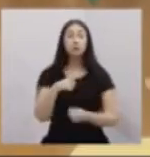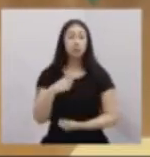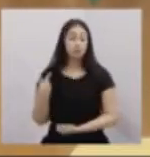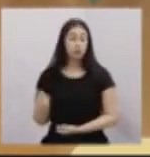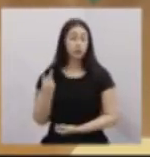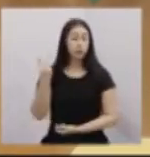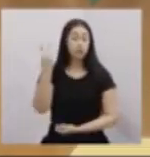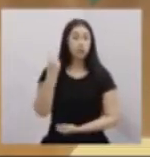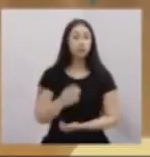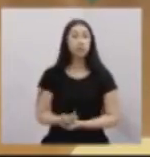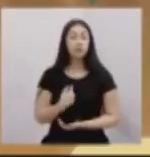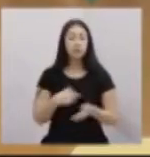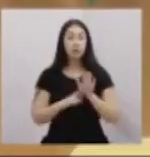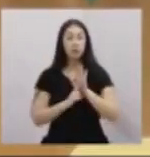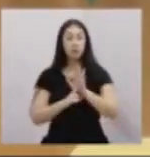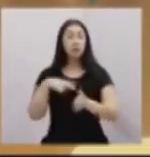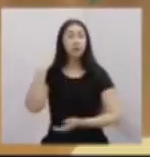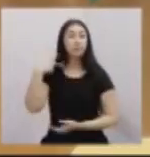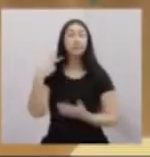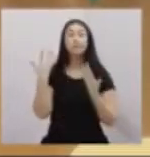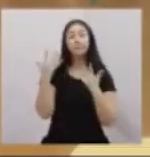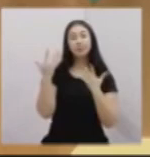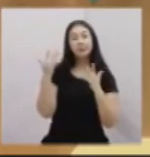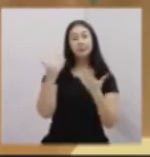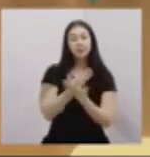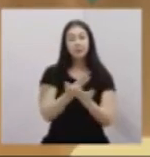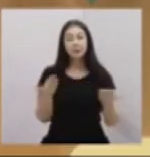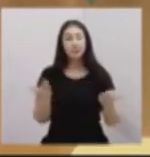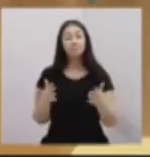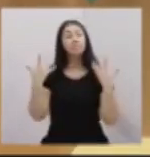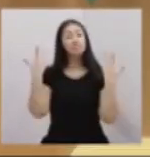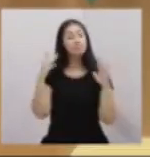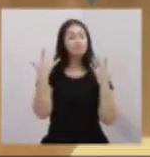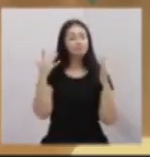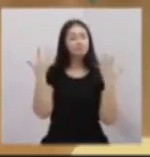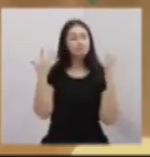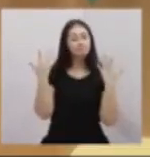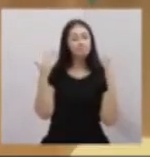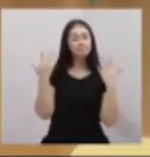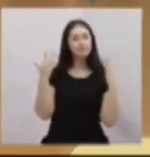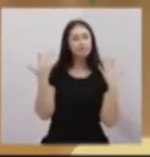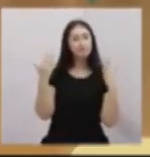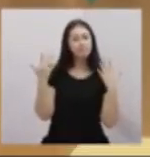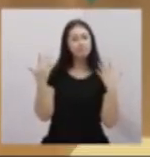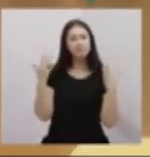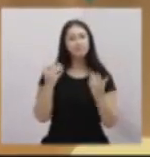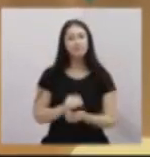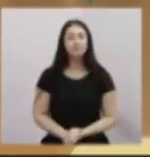Em nome de todos os vereadores, nós parabenizamos vocês. Parabéns, parabéns e parabéns.